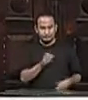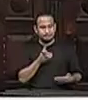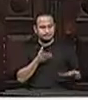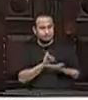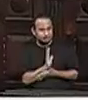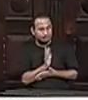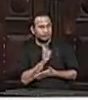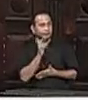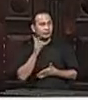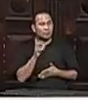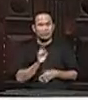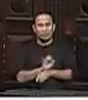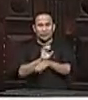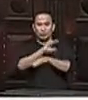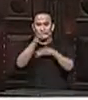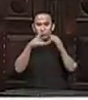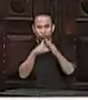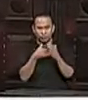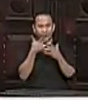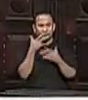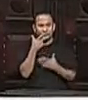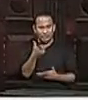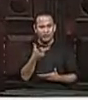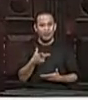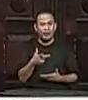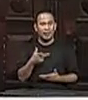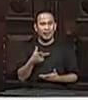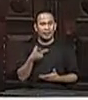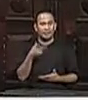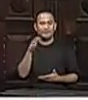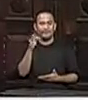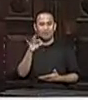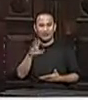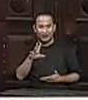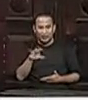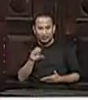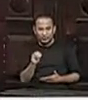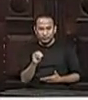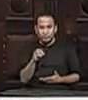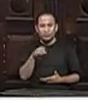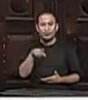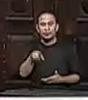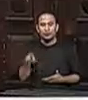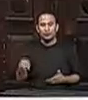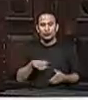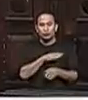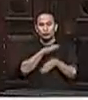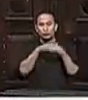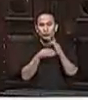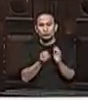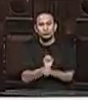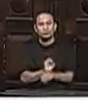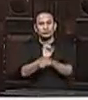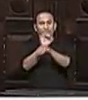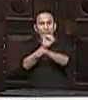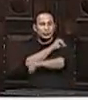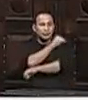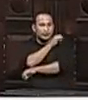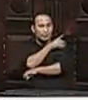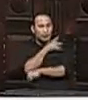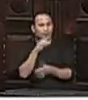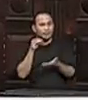inteiro, pior ainda, citei só Niterói pela conversa do deputado Flávio Serafini, mas é uma realidade de todo o estado do Rio de Janeiro a ausência de